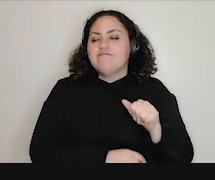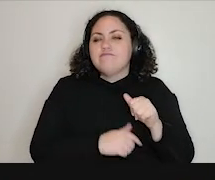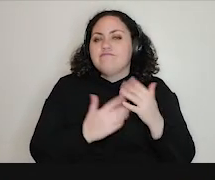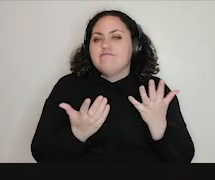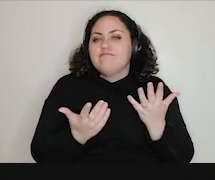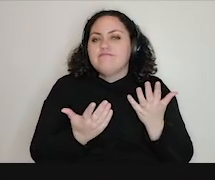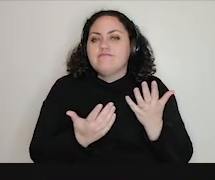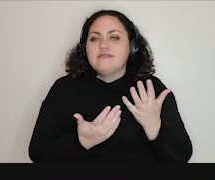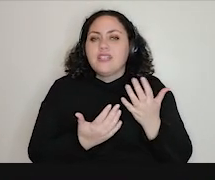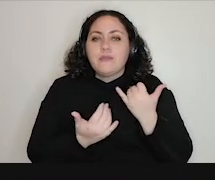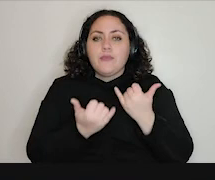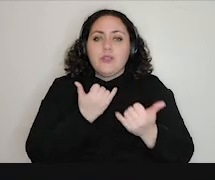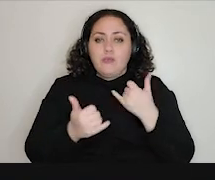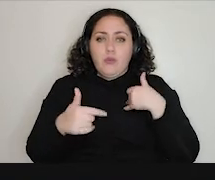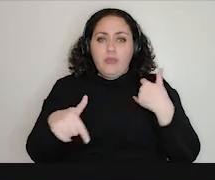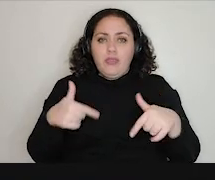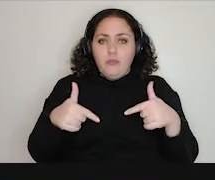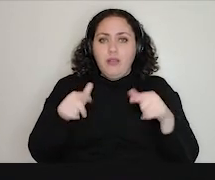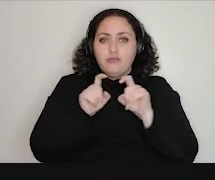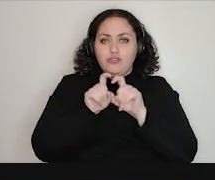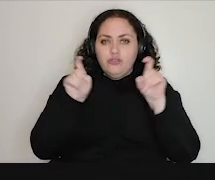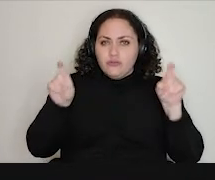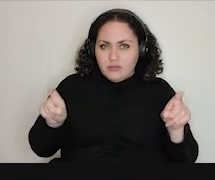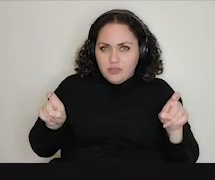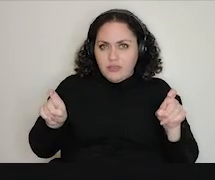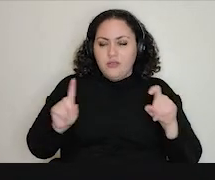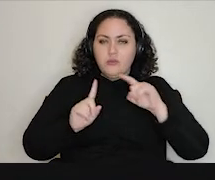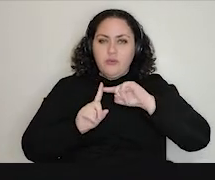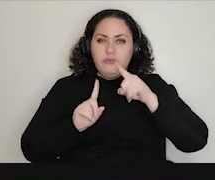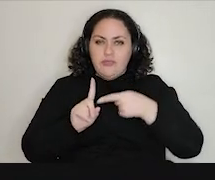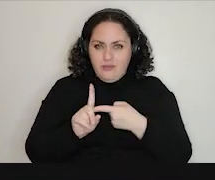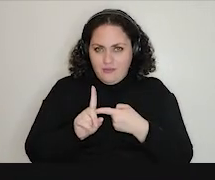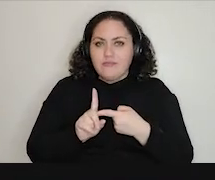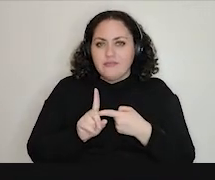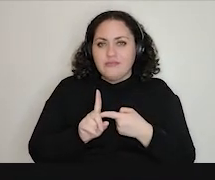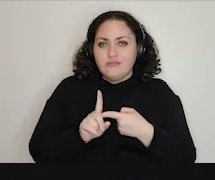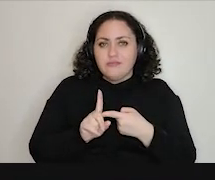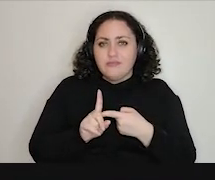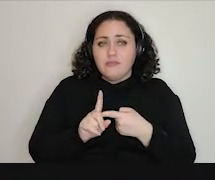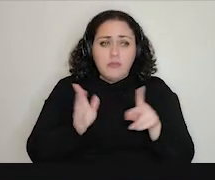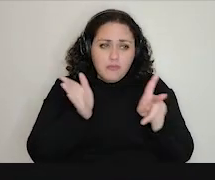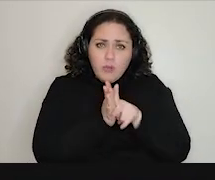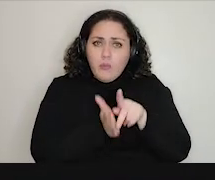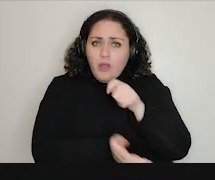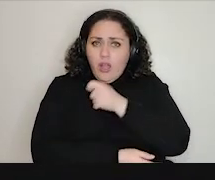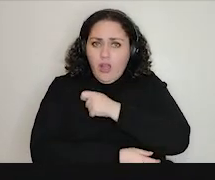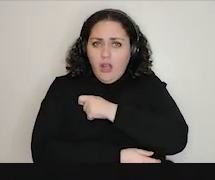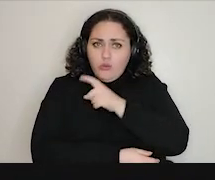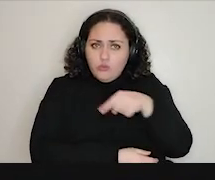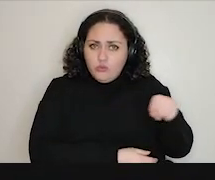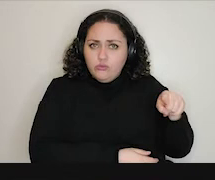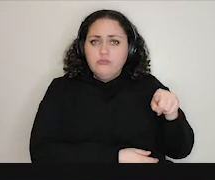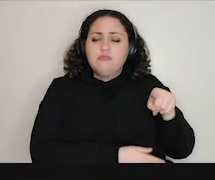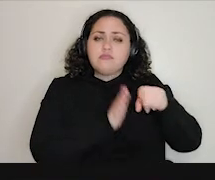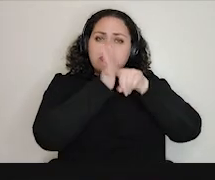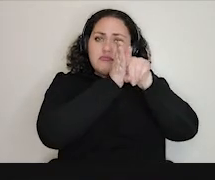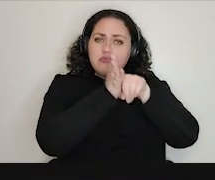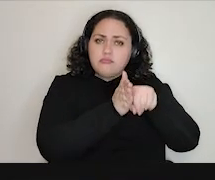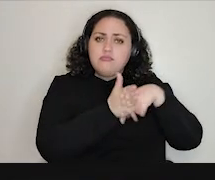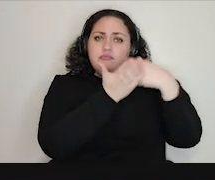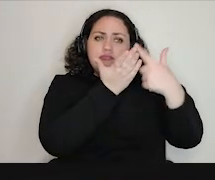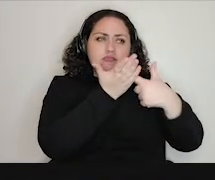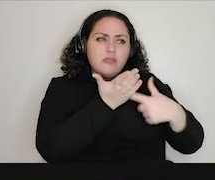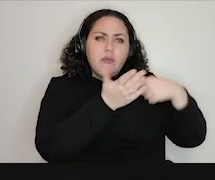exemplo, vou fazer um trabalho de ginecologia e obstetrícia, né? Buscar os alunos mesmo, referências e